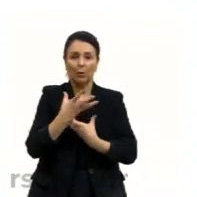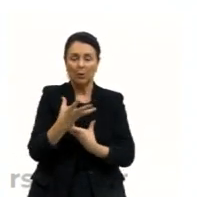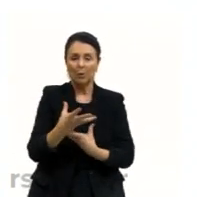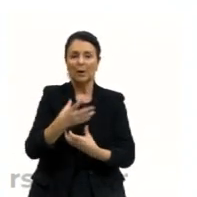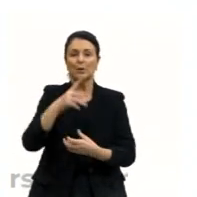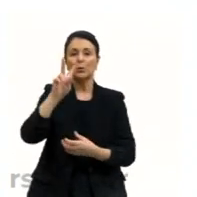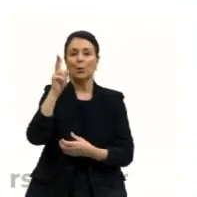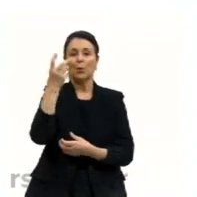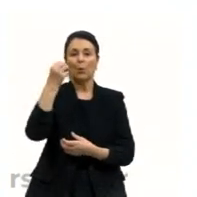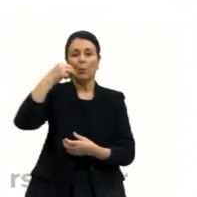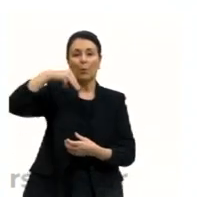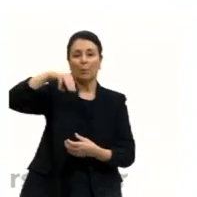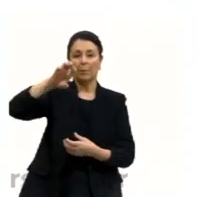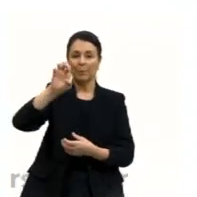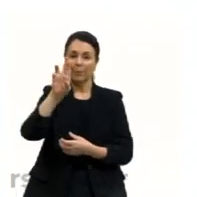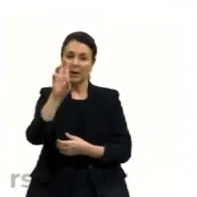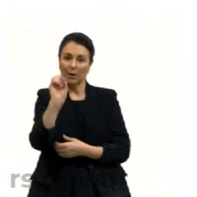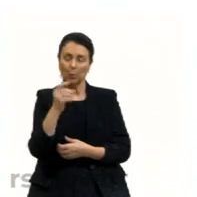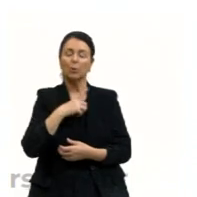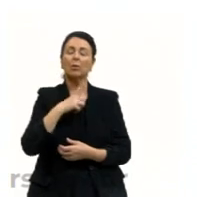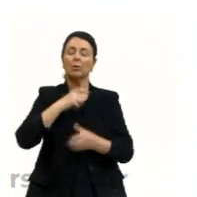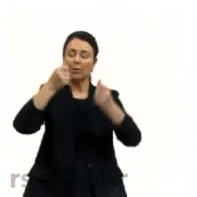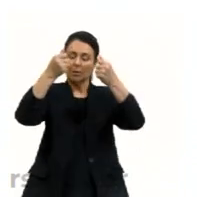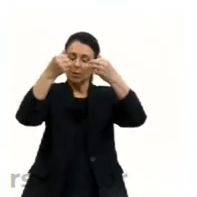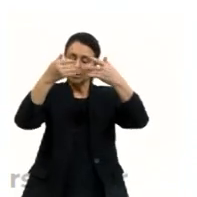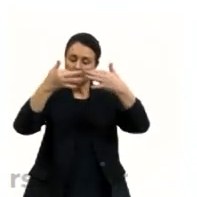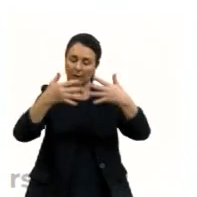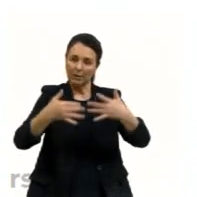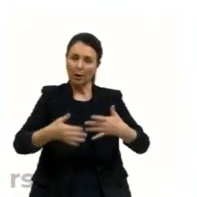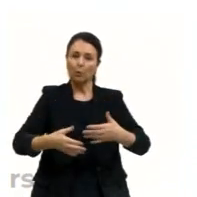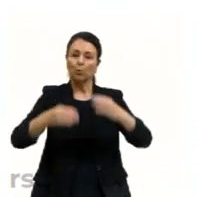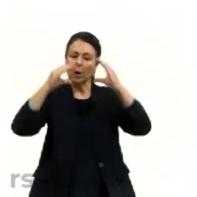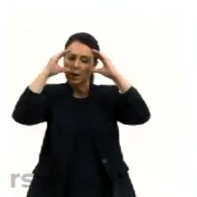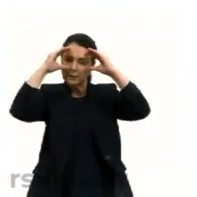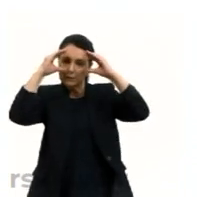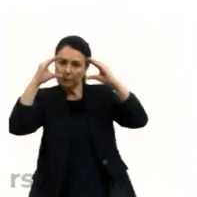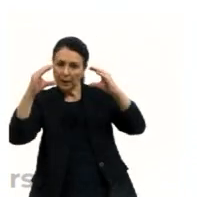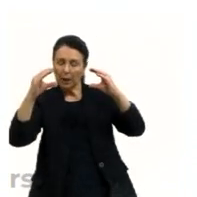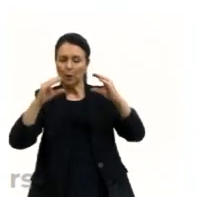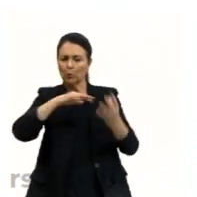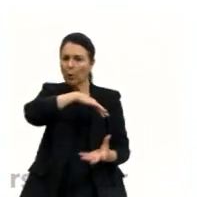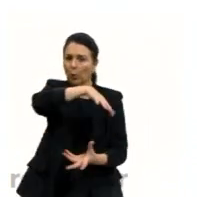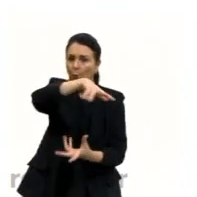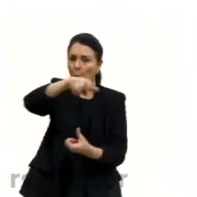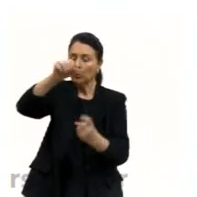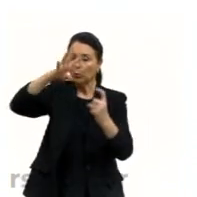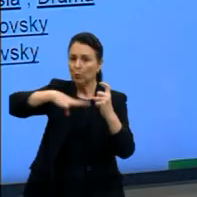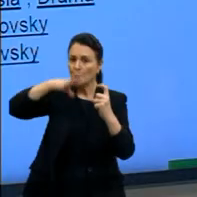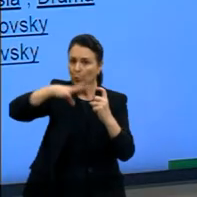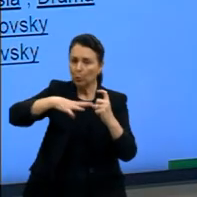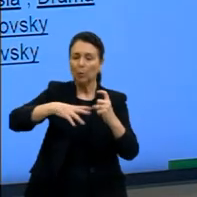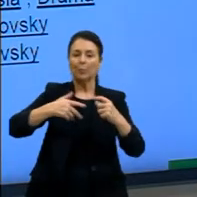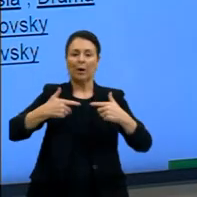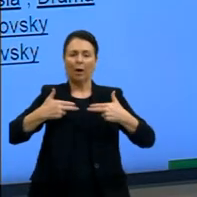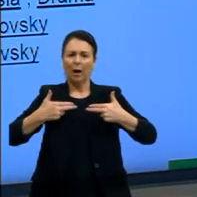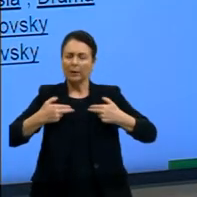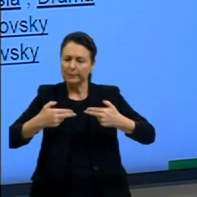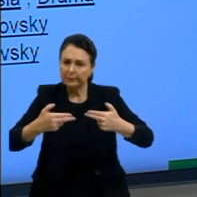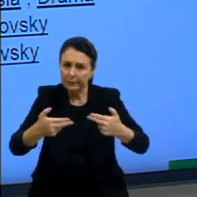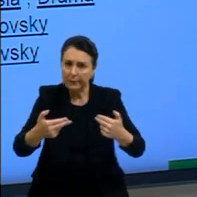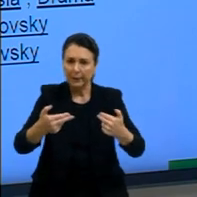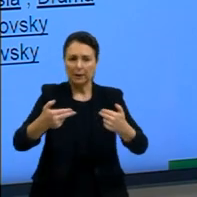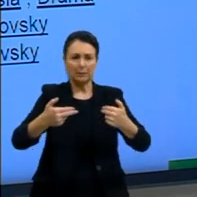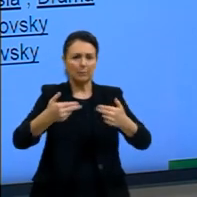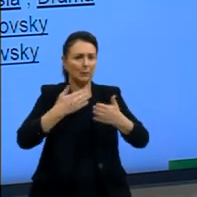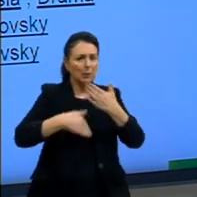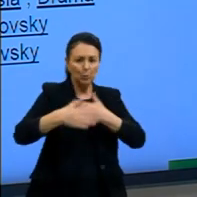há umas certas explicações esse respeito do mundo mítico para as guerras para as ações e os